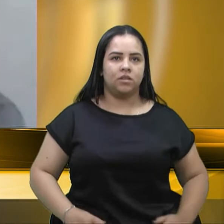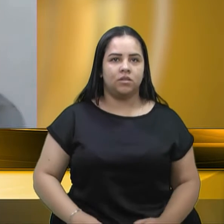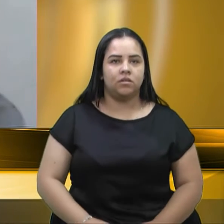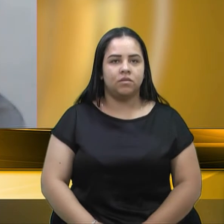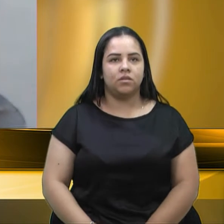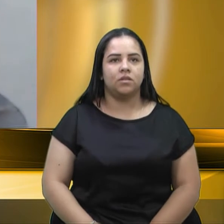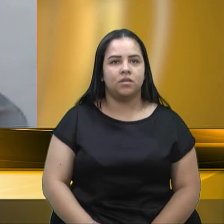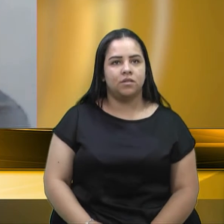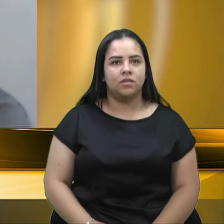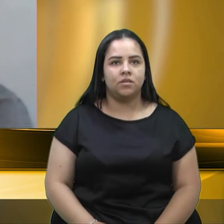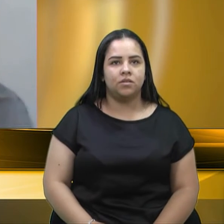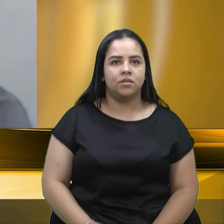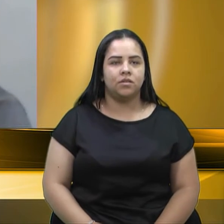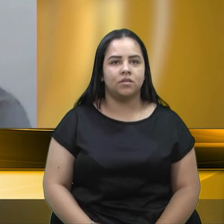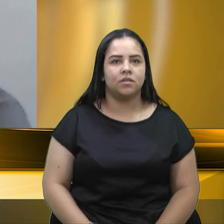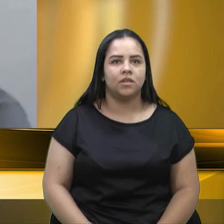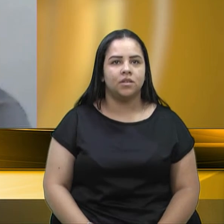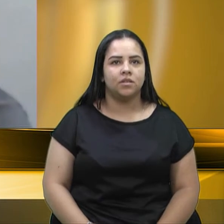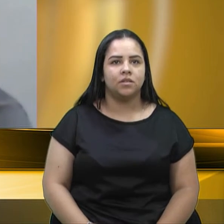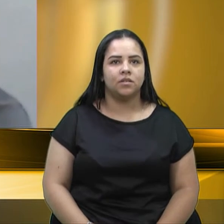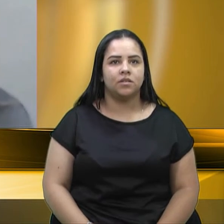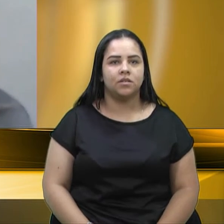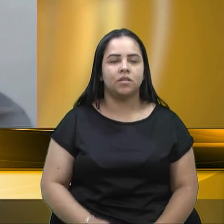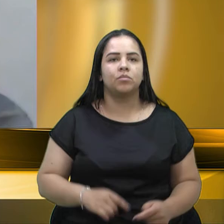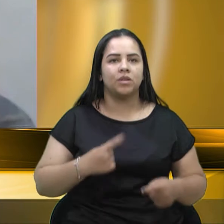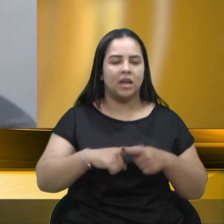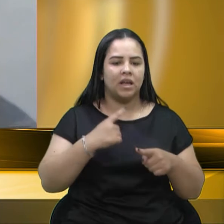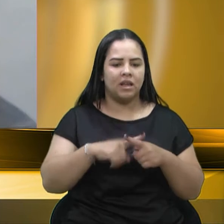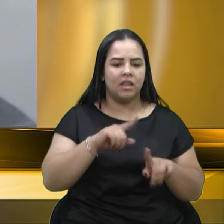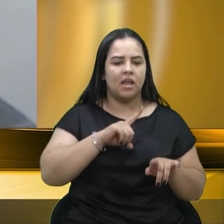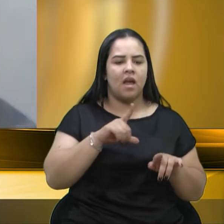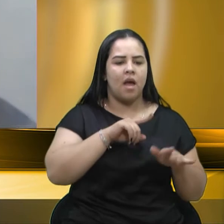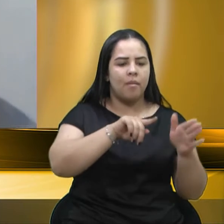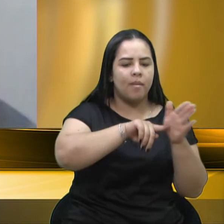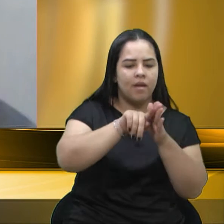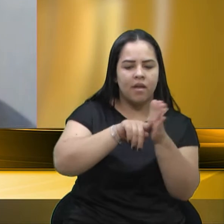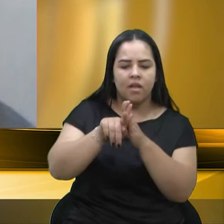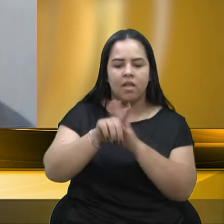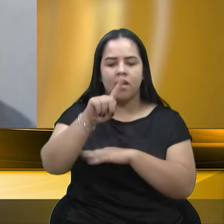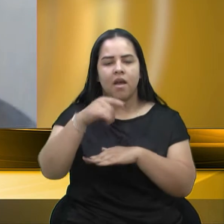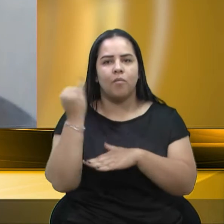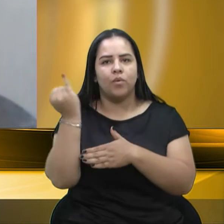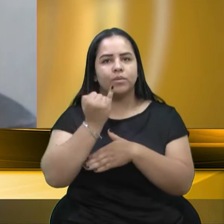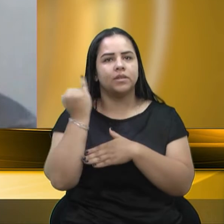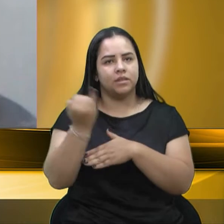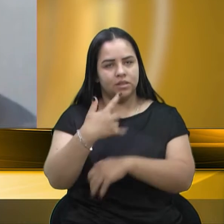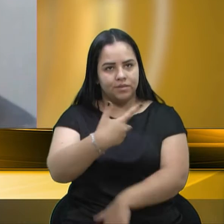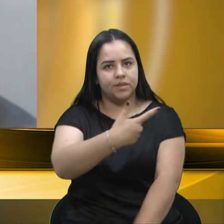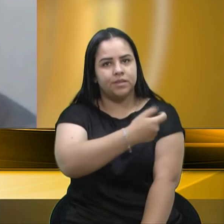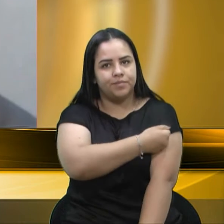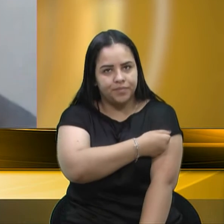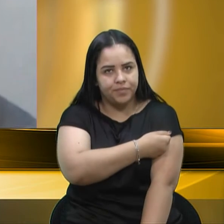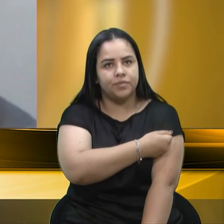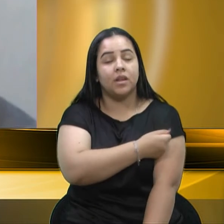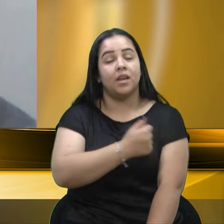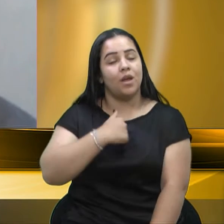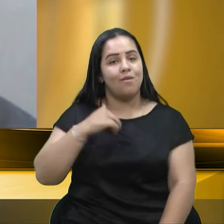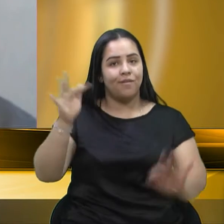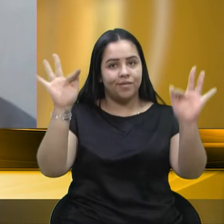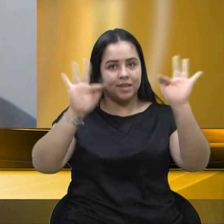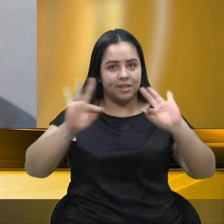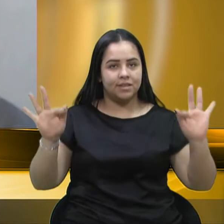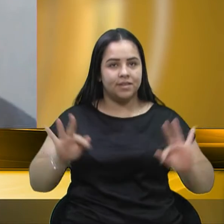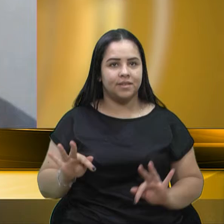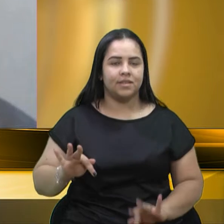comprovação científica, né, a importância da vacinação, e fico feliz também de Caxias